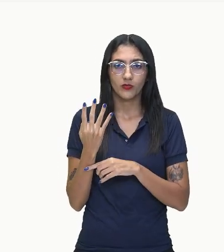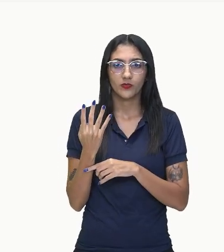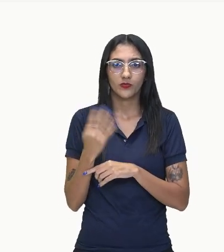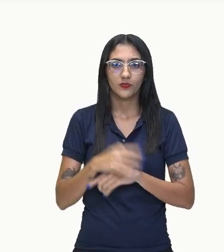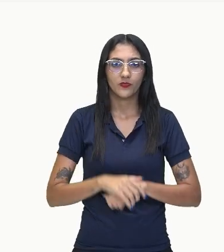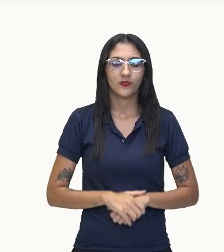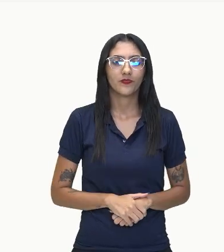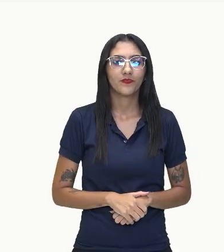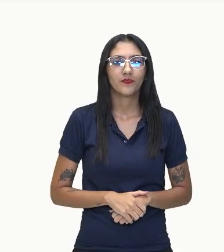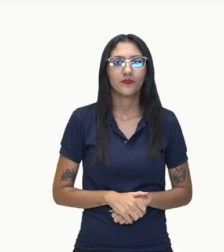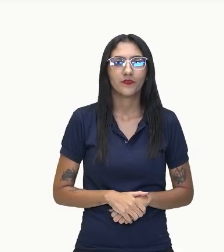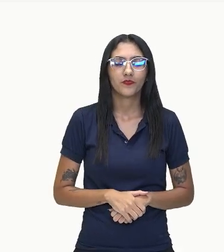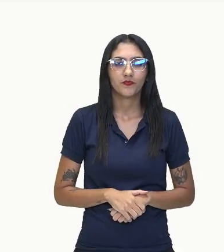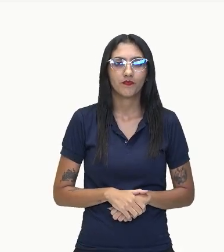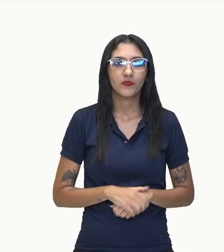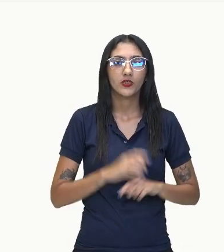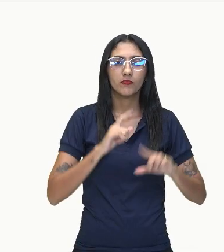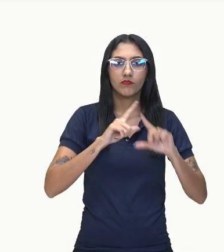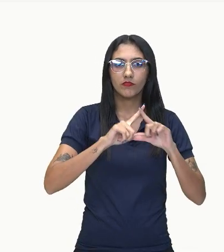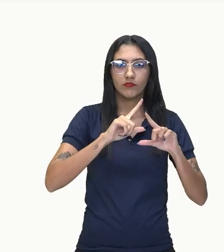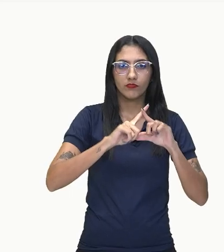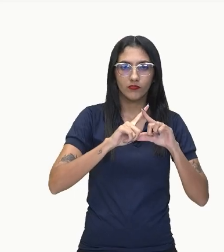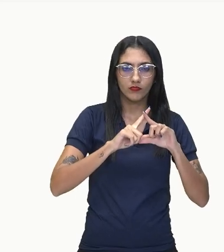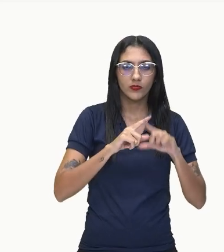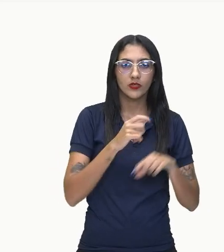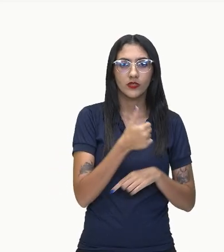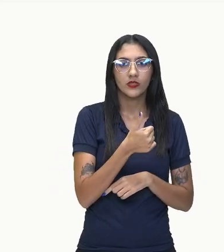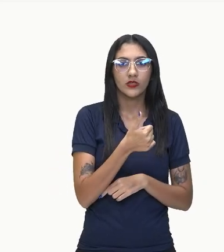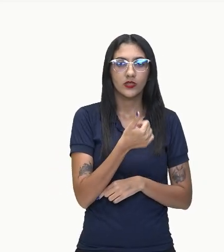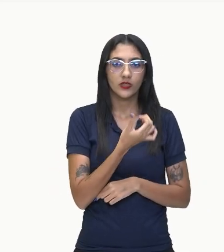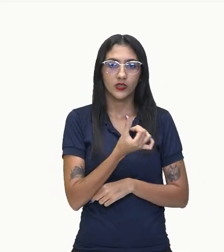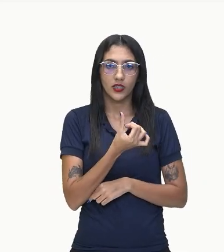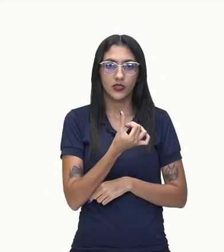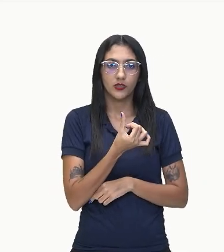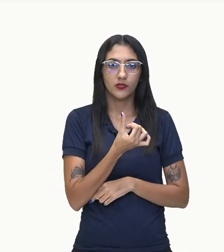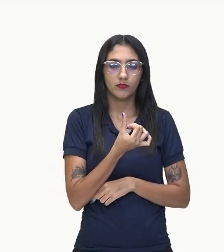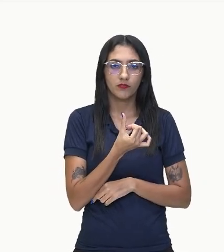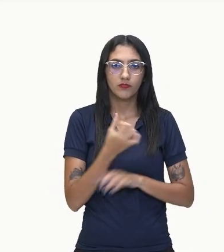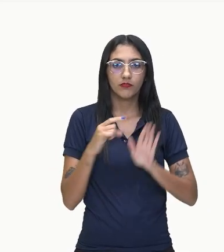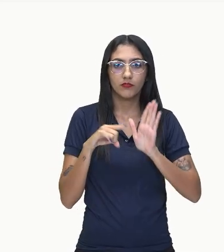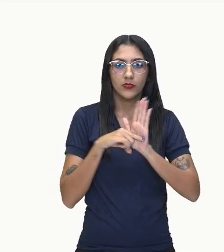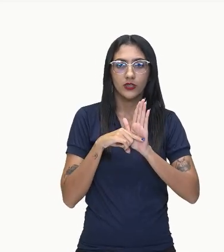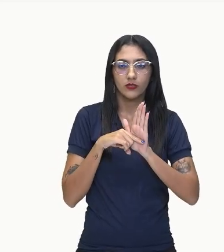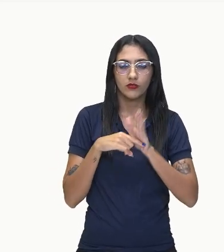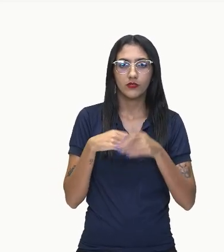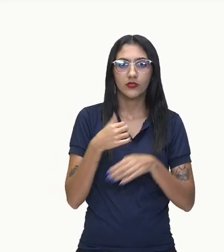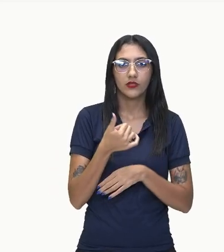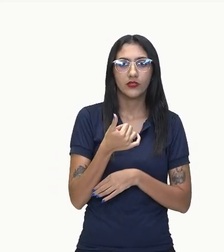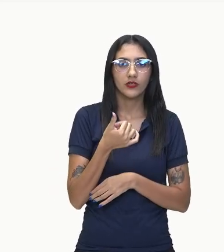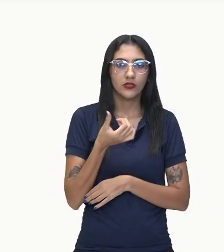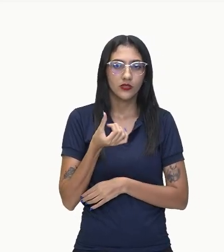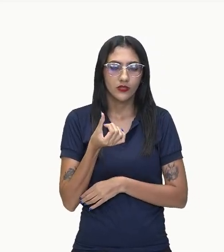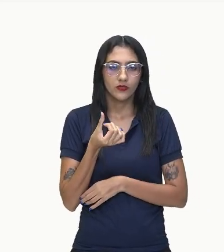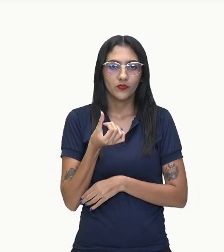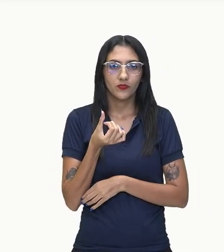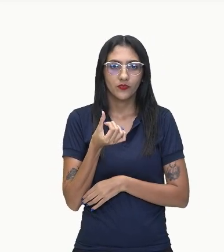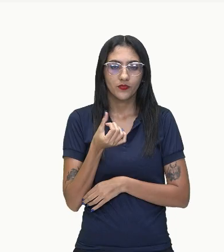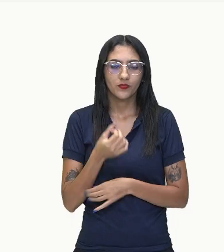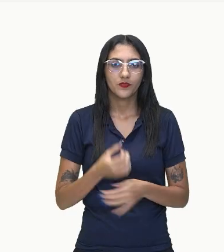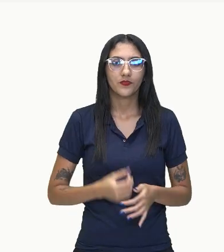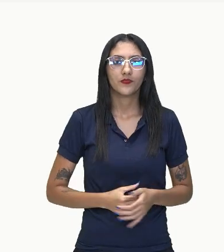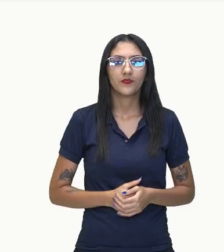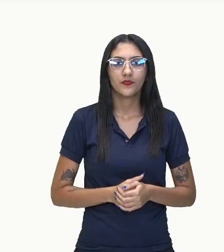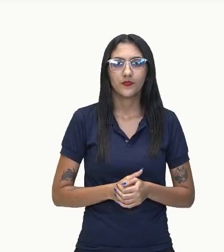é 4. 4 ao quadrado, 16. 4 vezes 1 vezes 4, 16